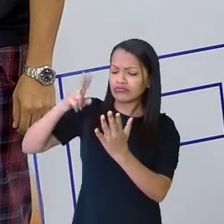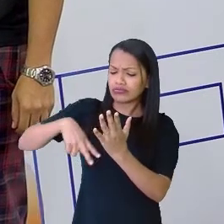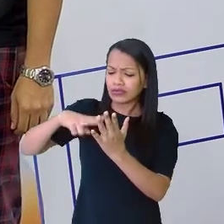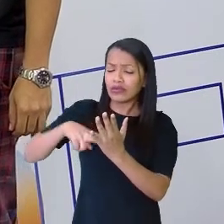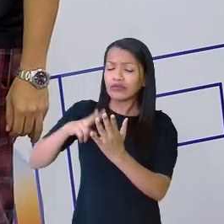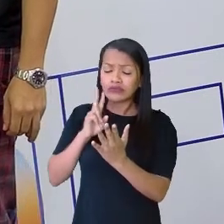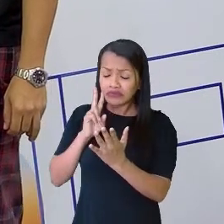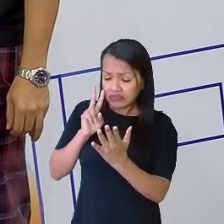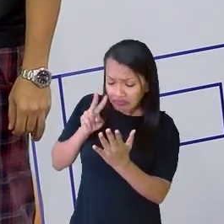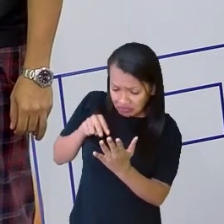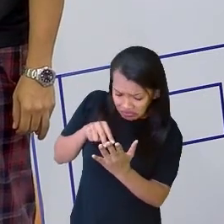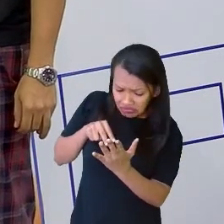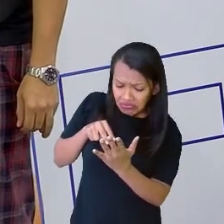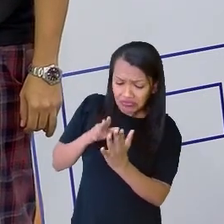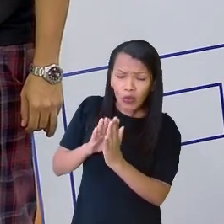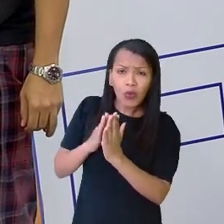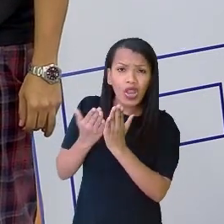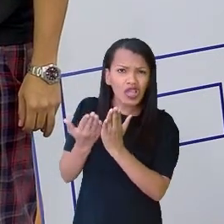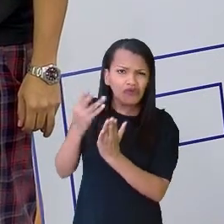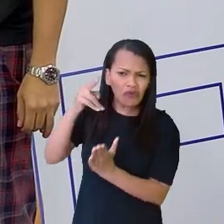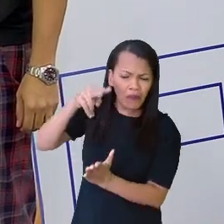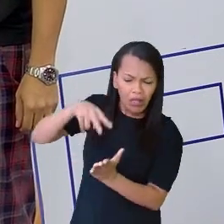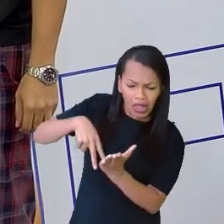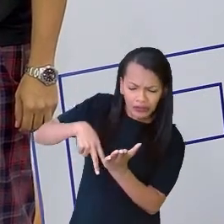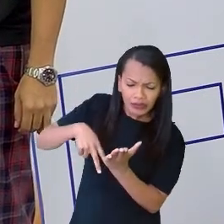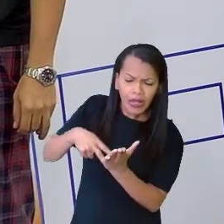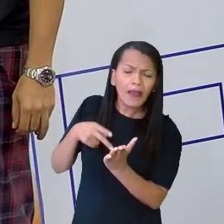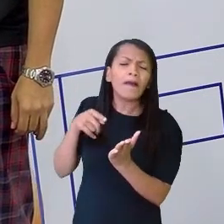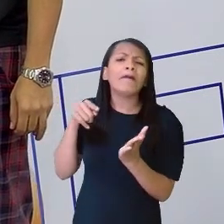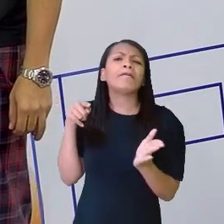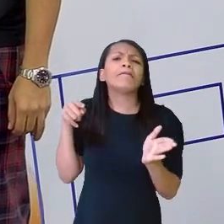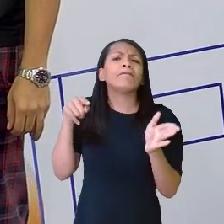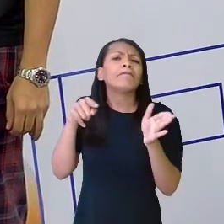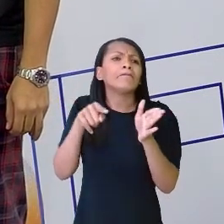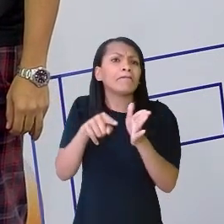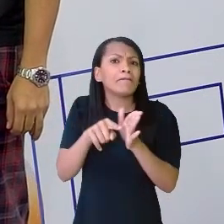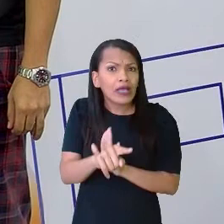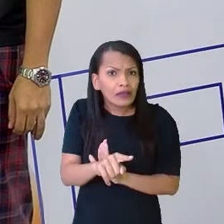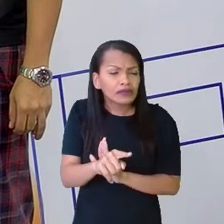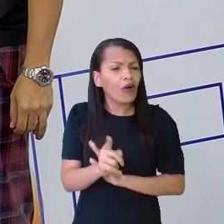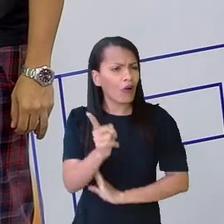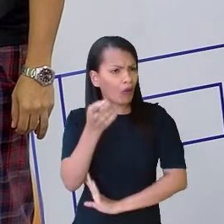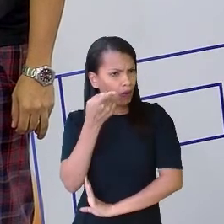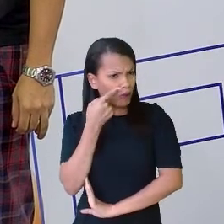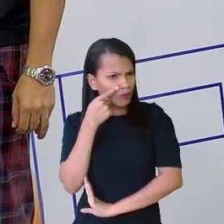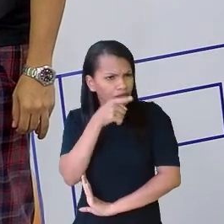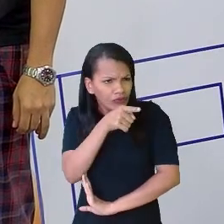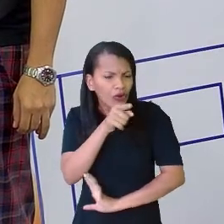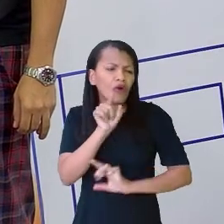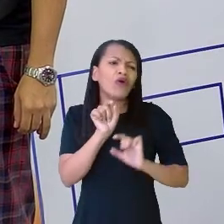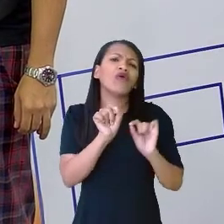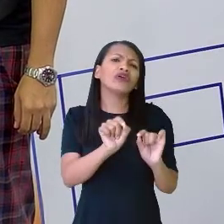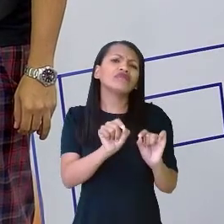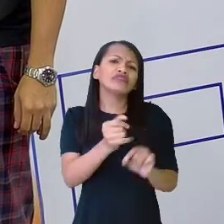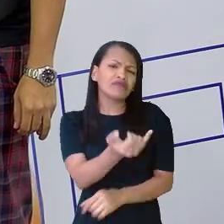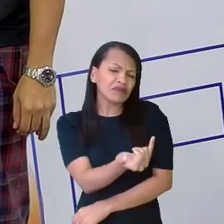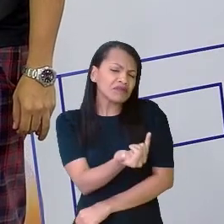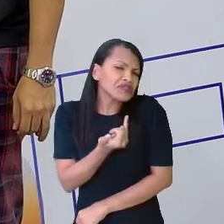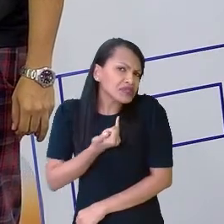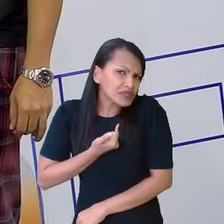baixou a cabeça assim, olhou e perguntou para o rapaz assim: olha, o que você vai me